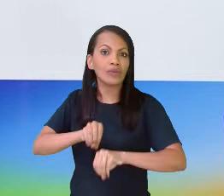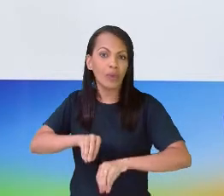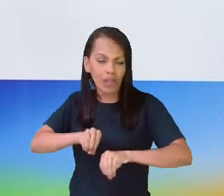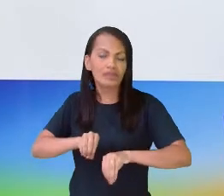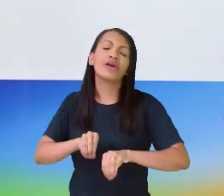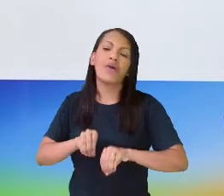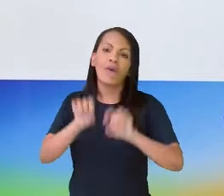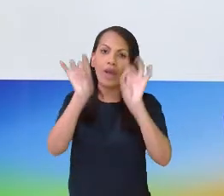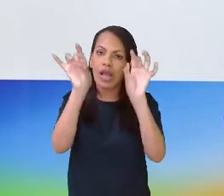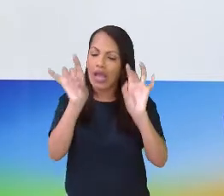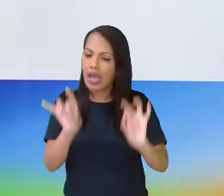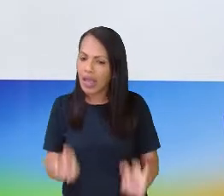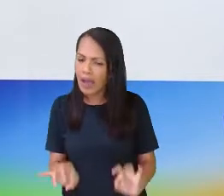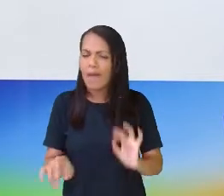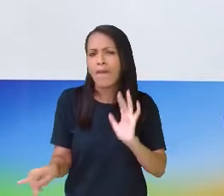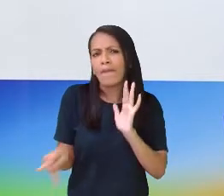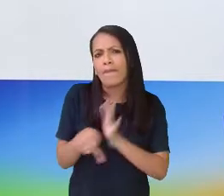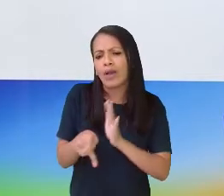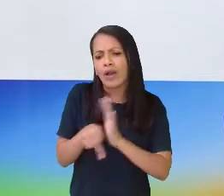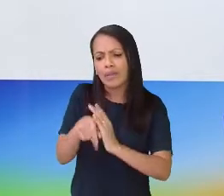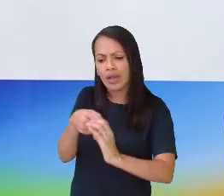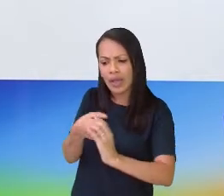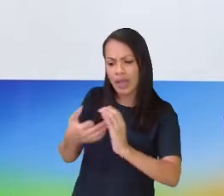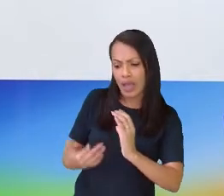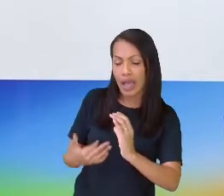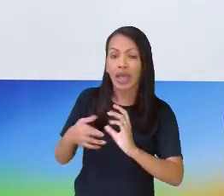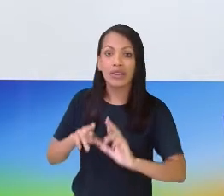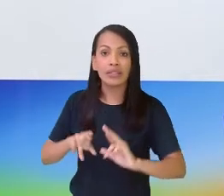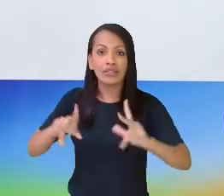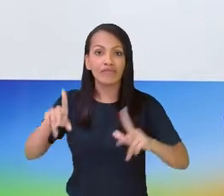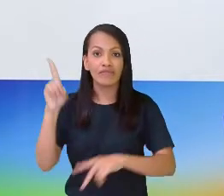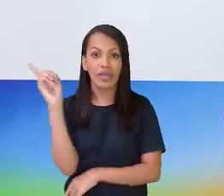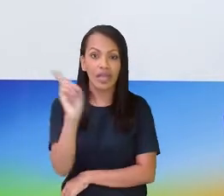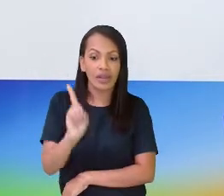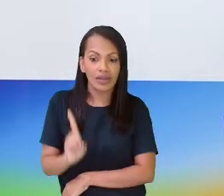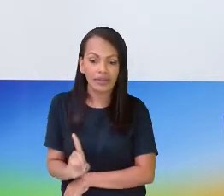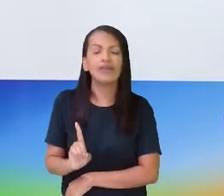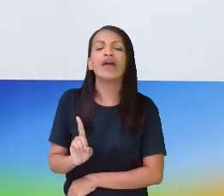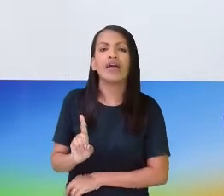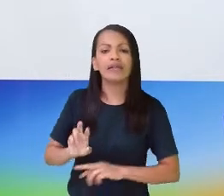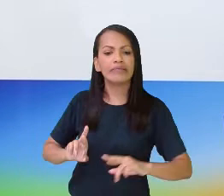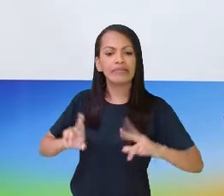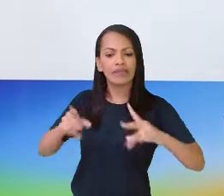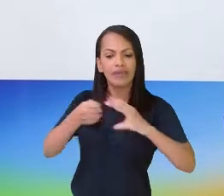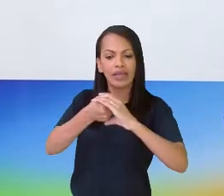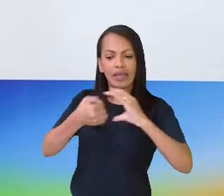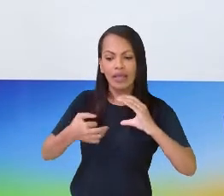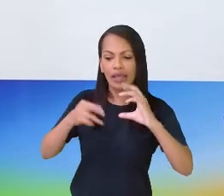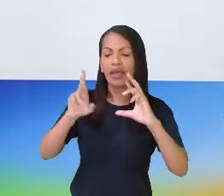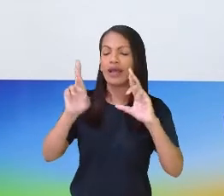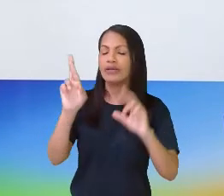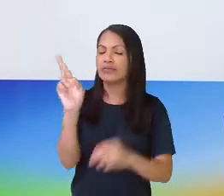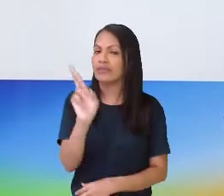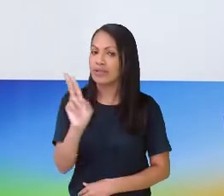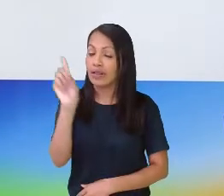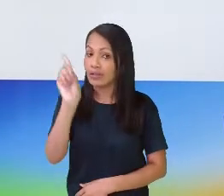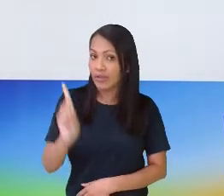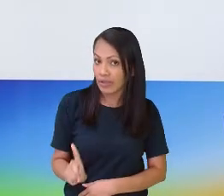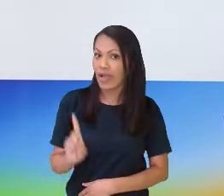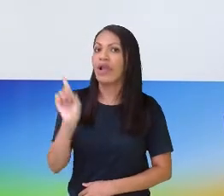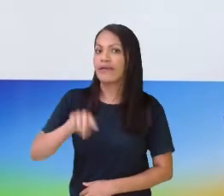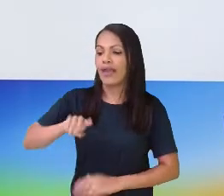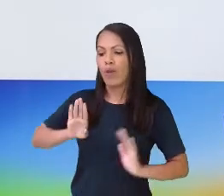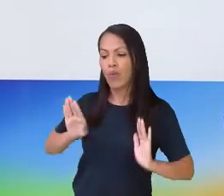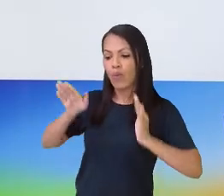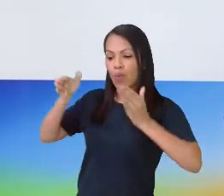vai trazer especificidades sobre as diferentes deficiências, as diferentes características dos estudantes que são público-alvo